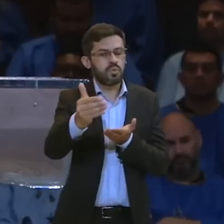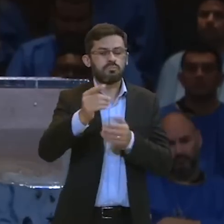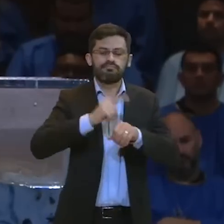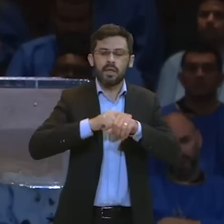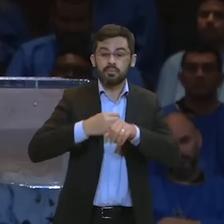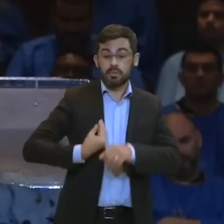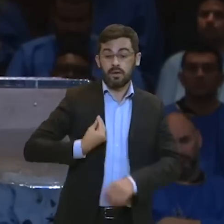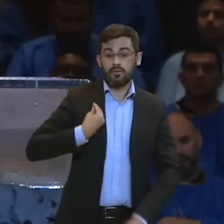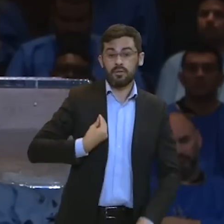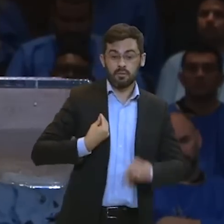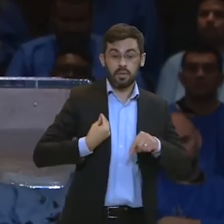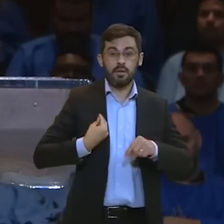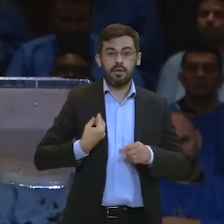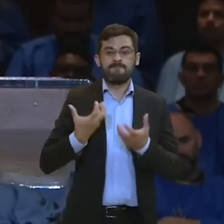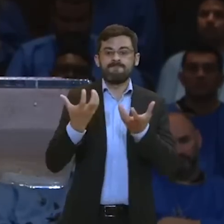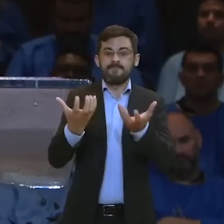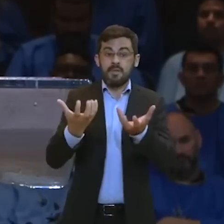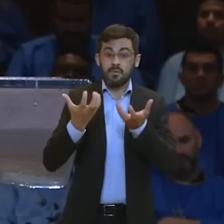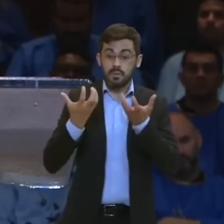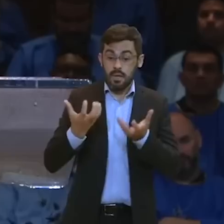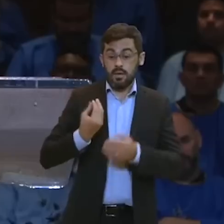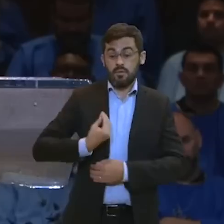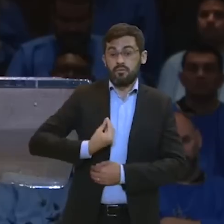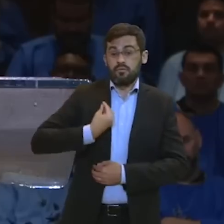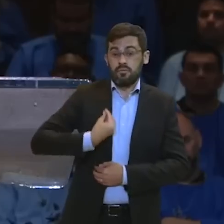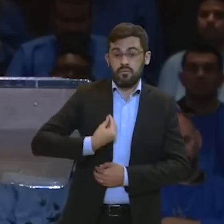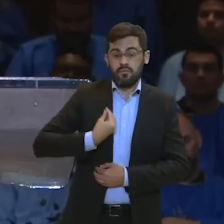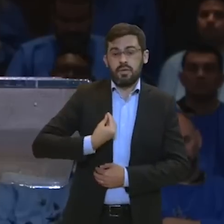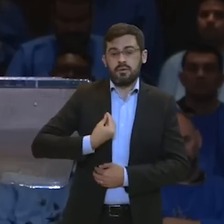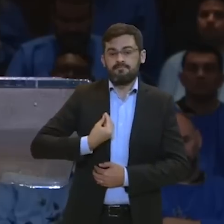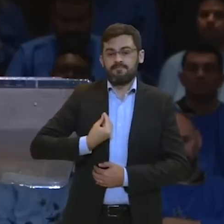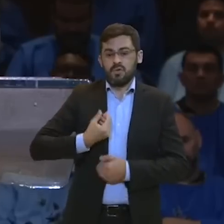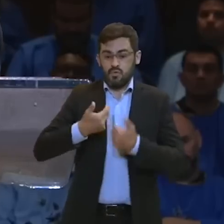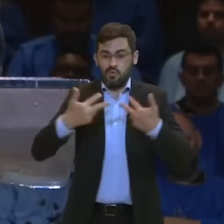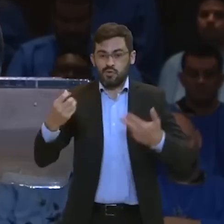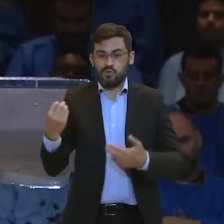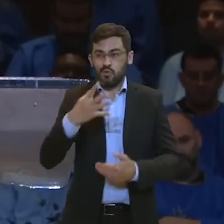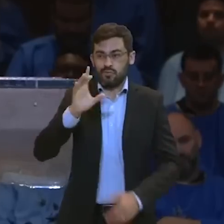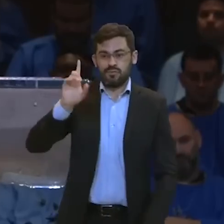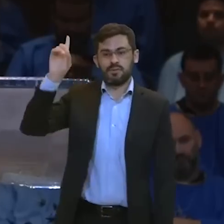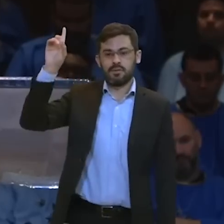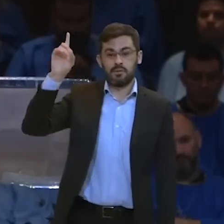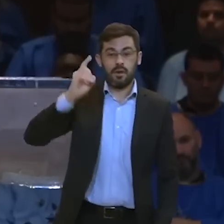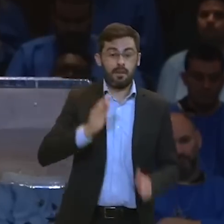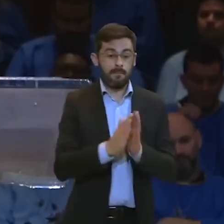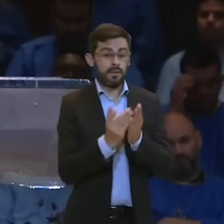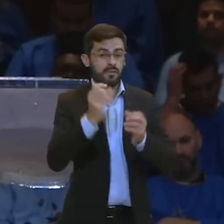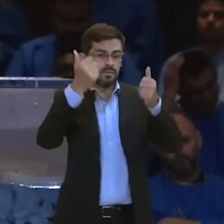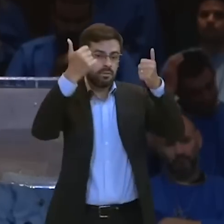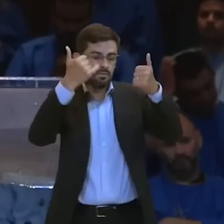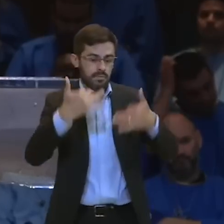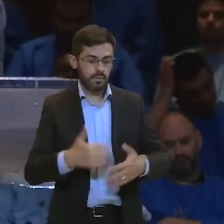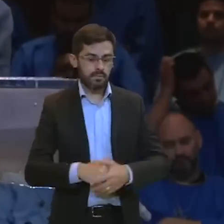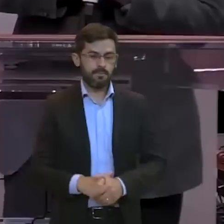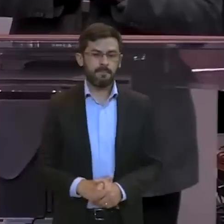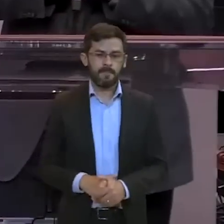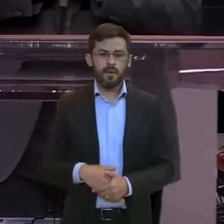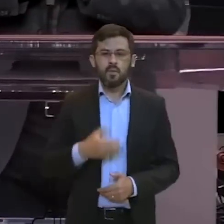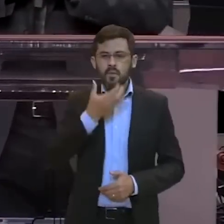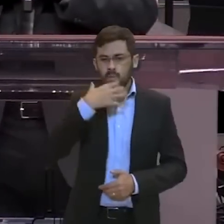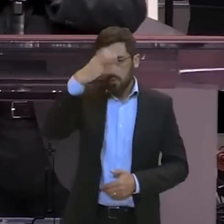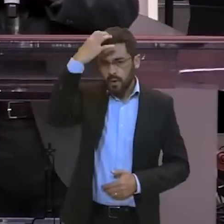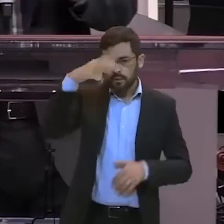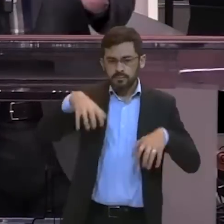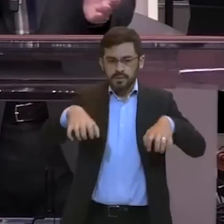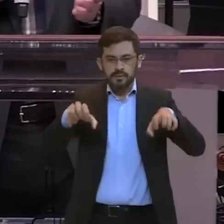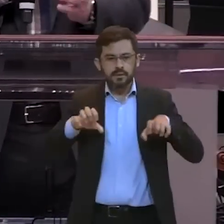vida dizendo: eu quero viver algo novo de Deus. Olha só o que a Bíblia diz. Ezequias tinha 25 anos de